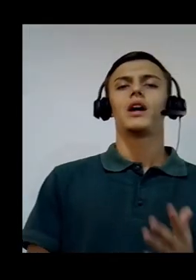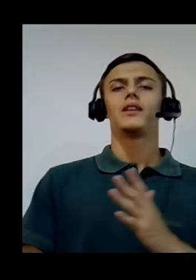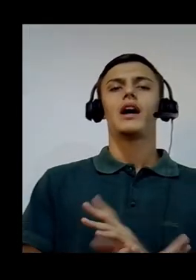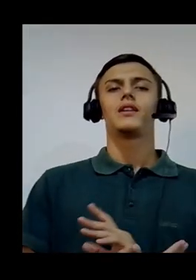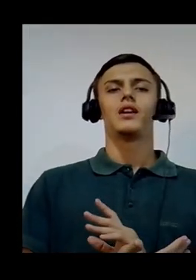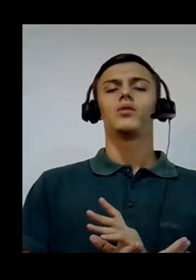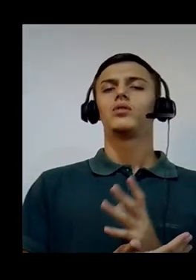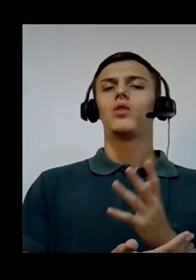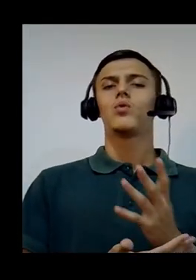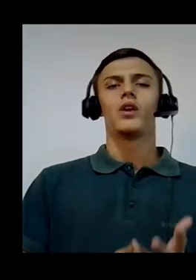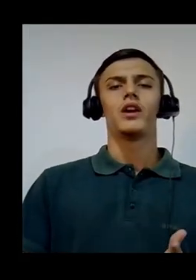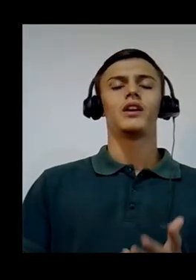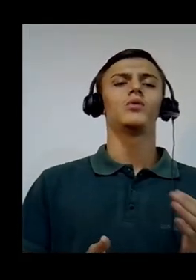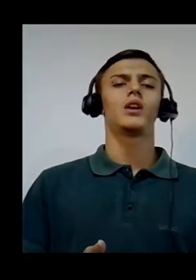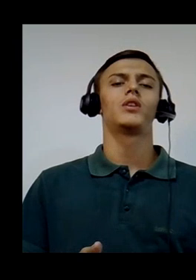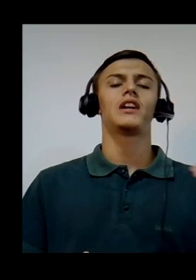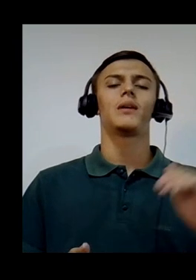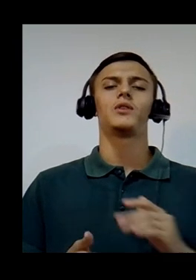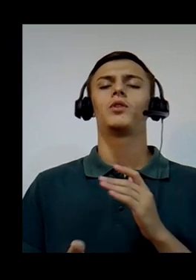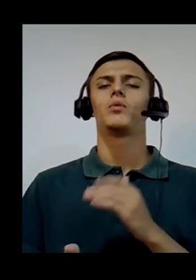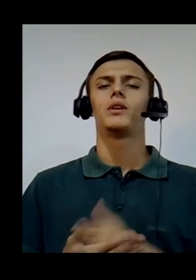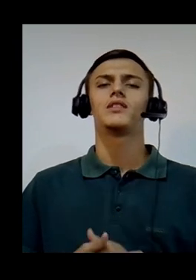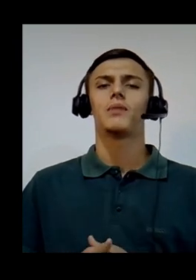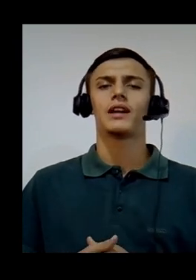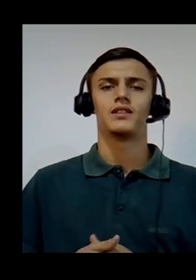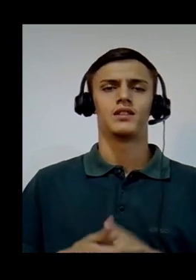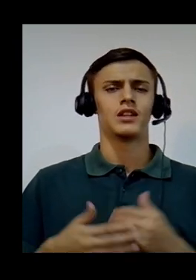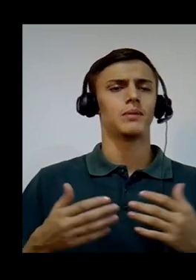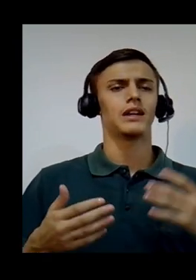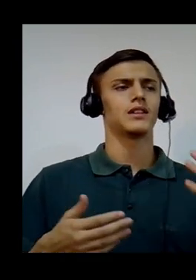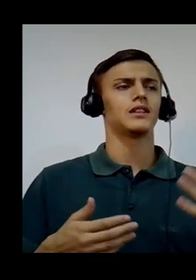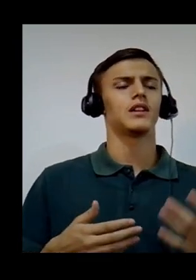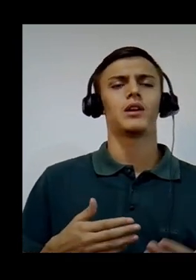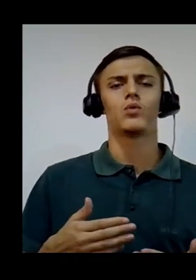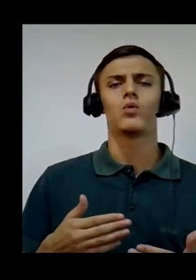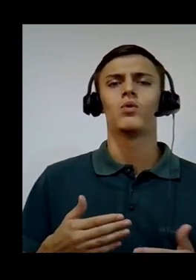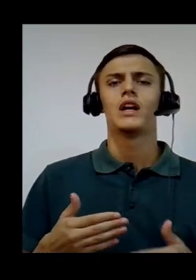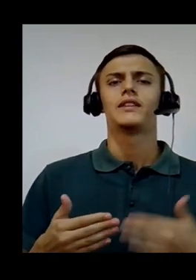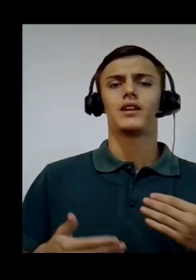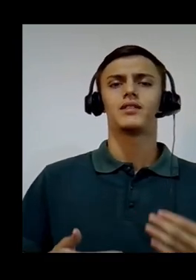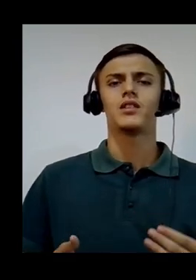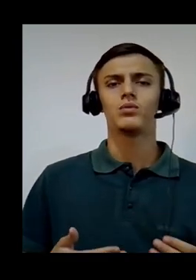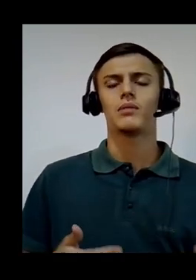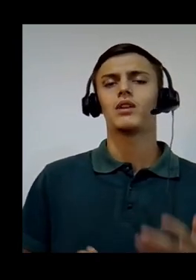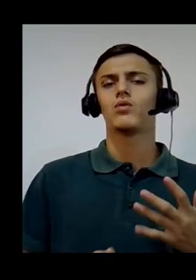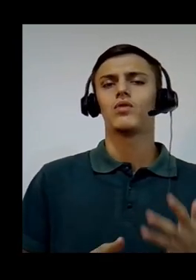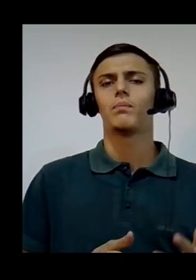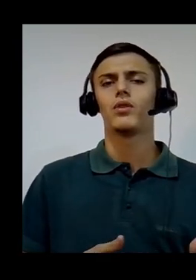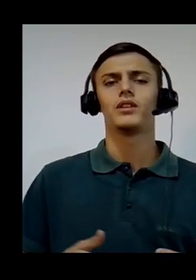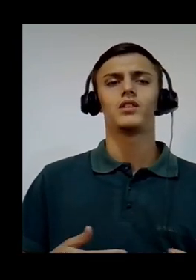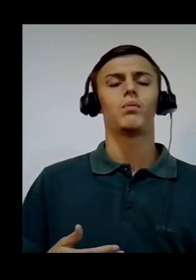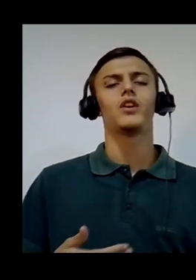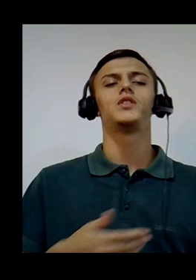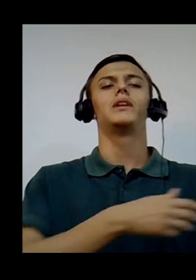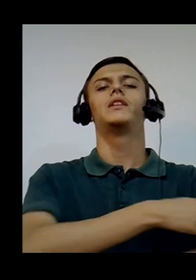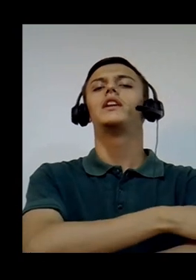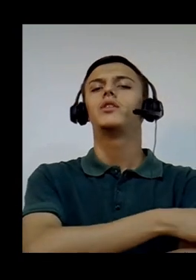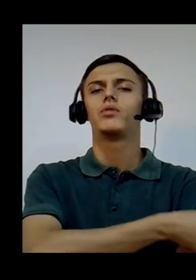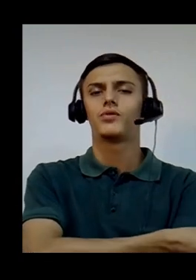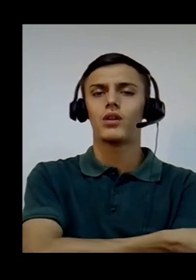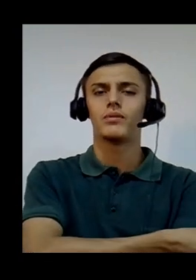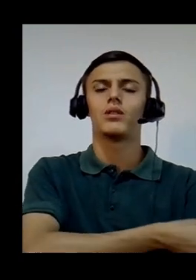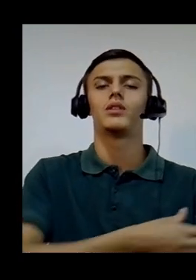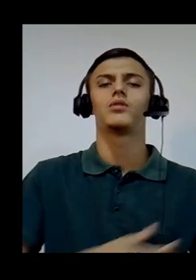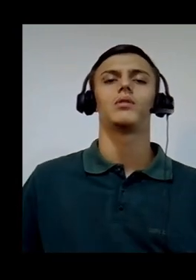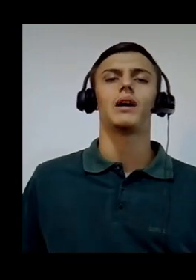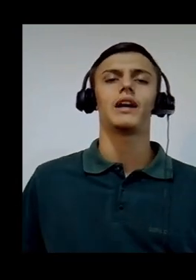Sempre procurar andar aqui dentro, não correr e nunca cortar caminho pelo meio das máquinas, né. As máquinas, elas trabalham com tração, trabalham com vapor, então pode prender